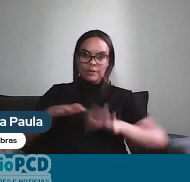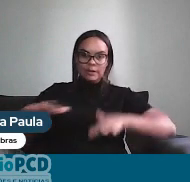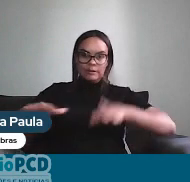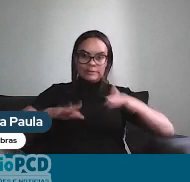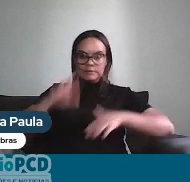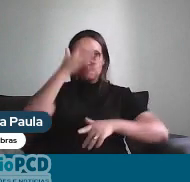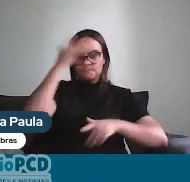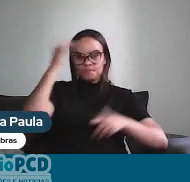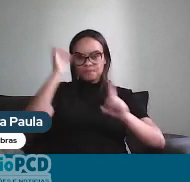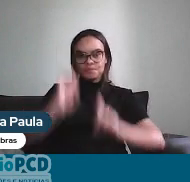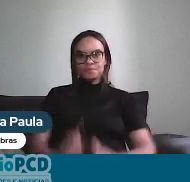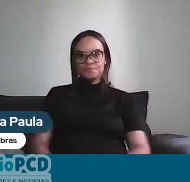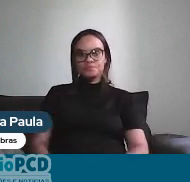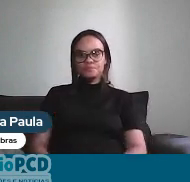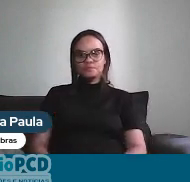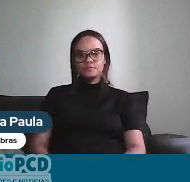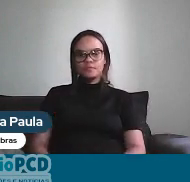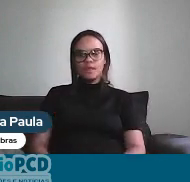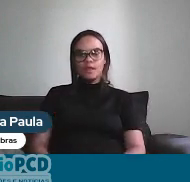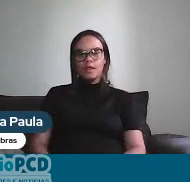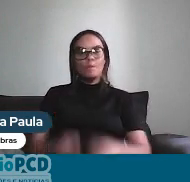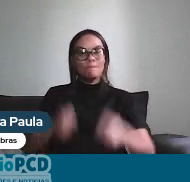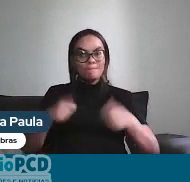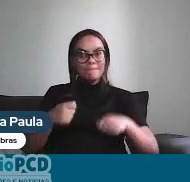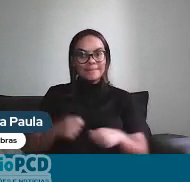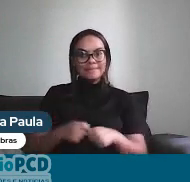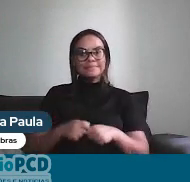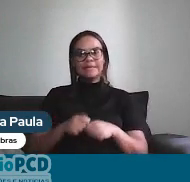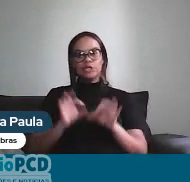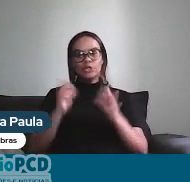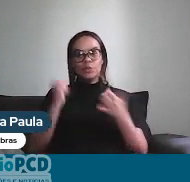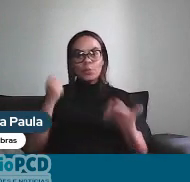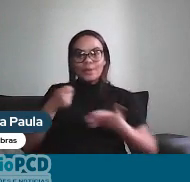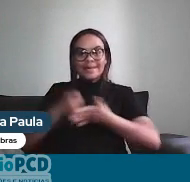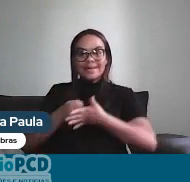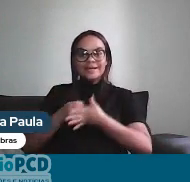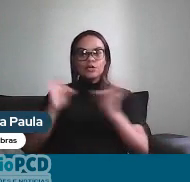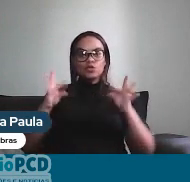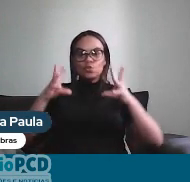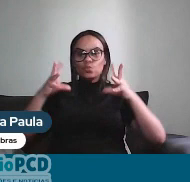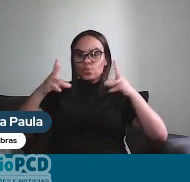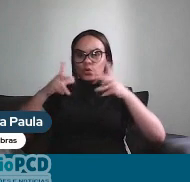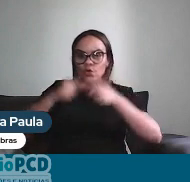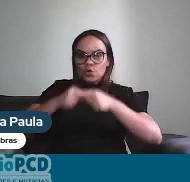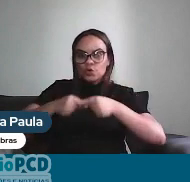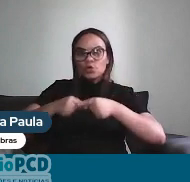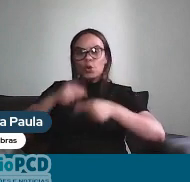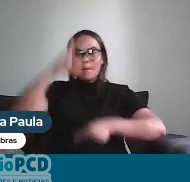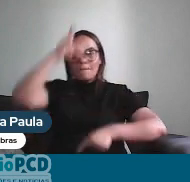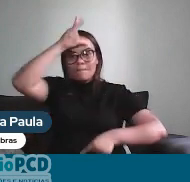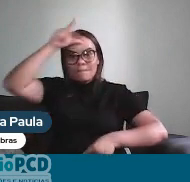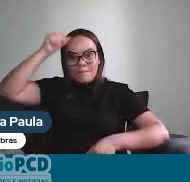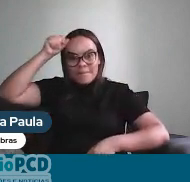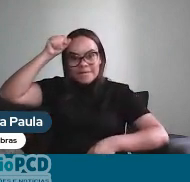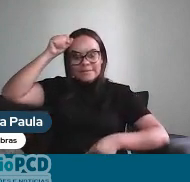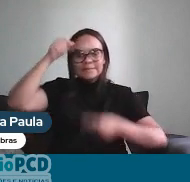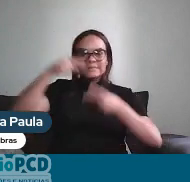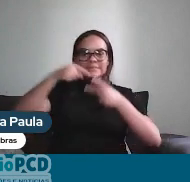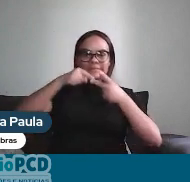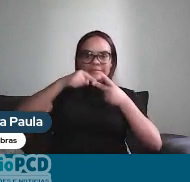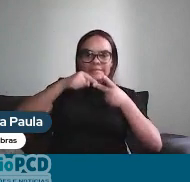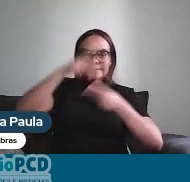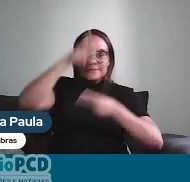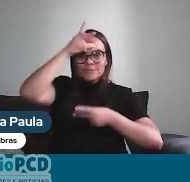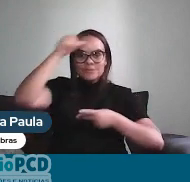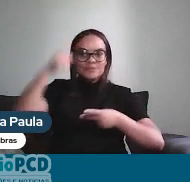com deficiência. Isso precisa ser uma obrigatoriedade de todos os prefeitos, de todas as prefeitas,